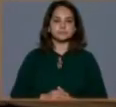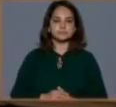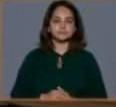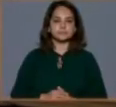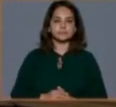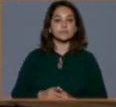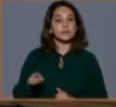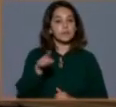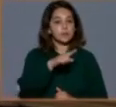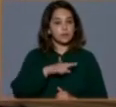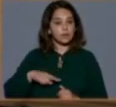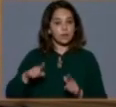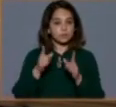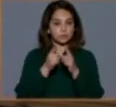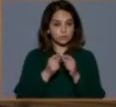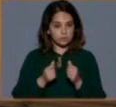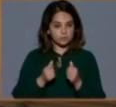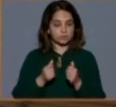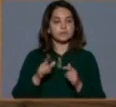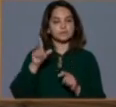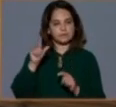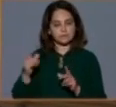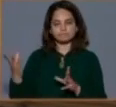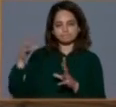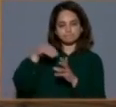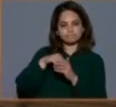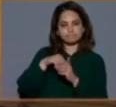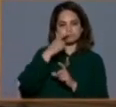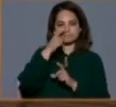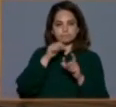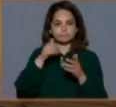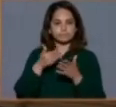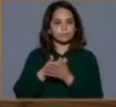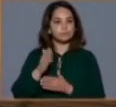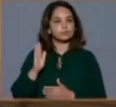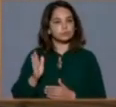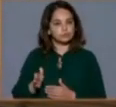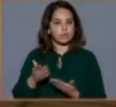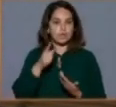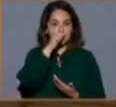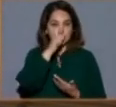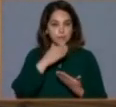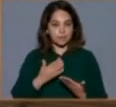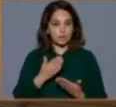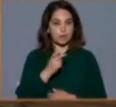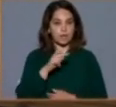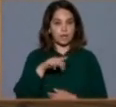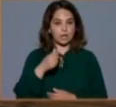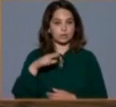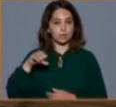Na nossa oração também incluímos os nossos irmãos defuntos que nos foram recomendados e que vamos lembrar agora. António